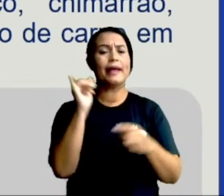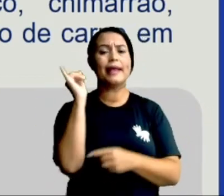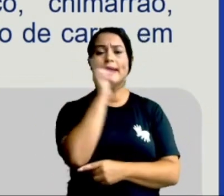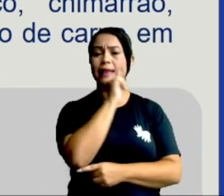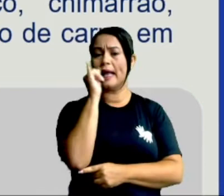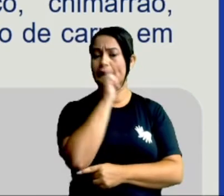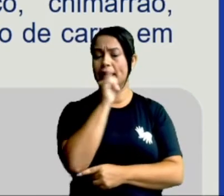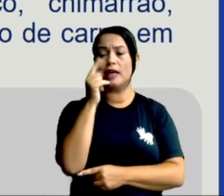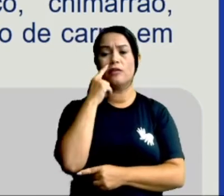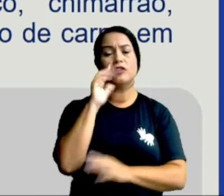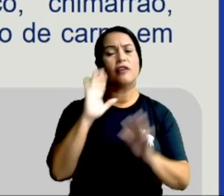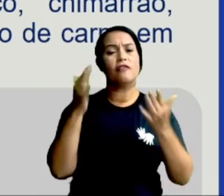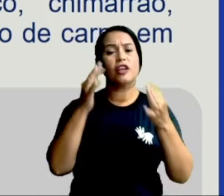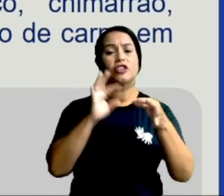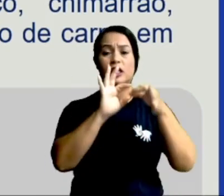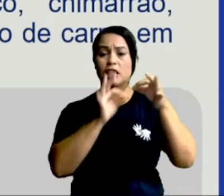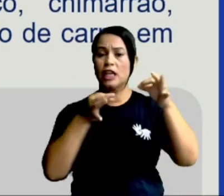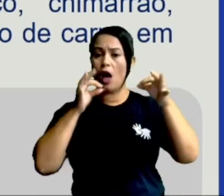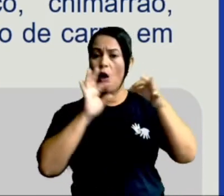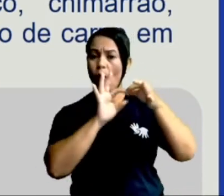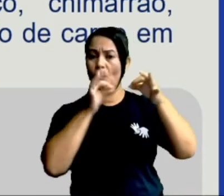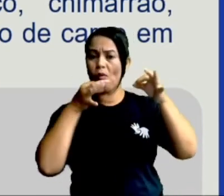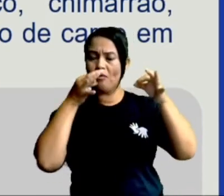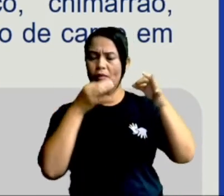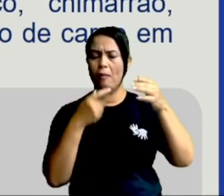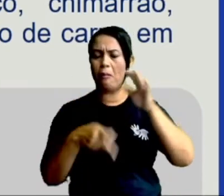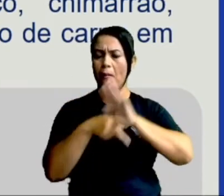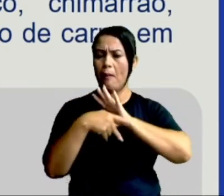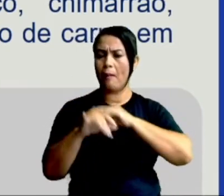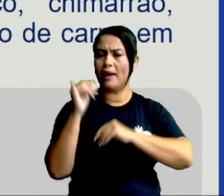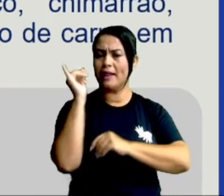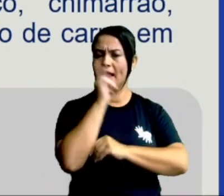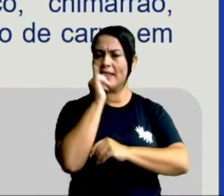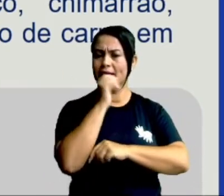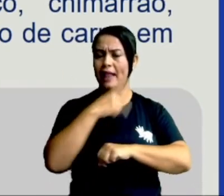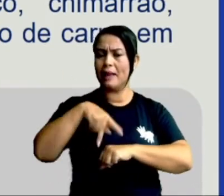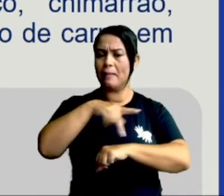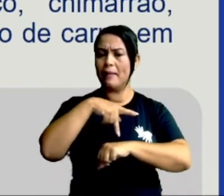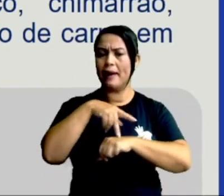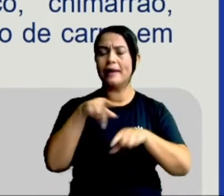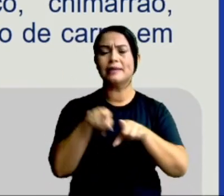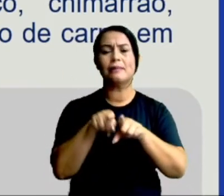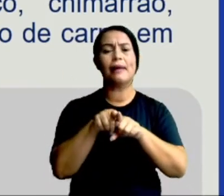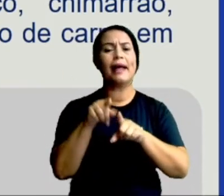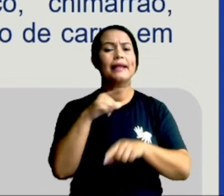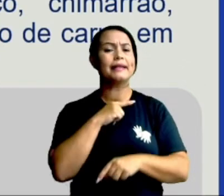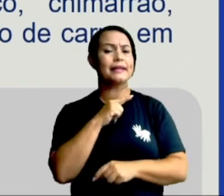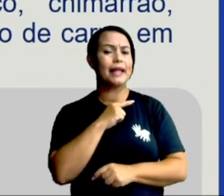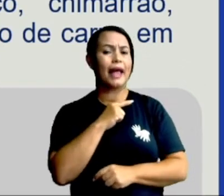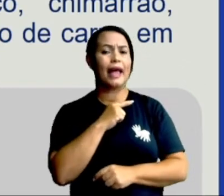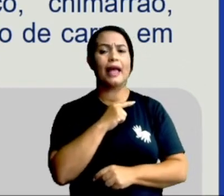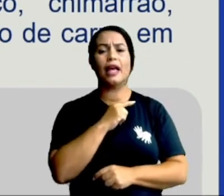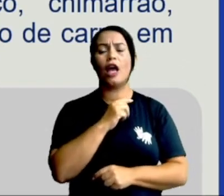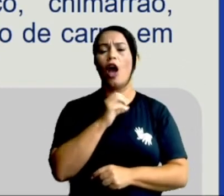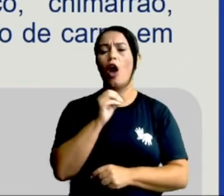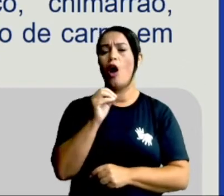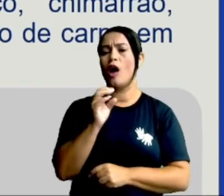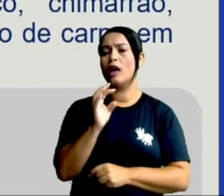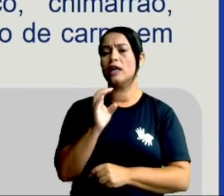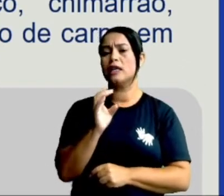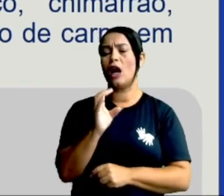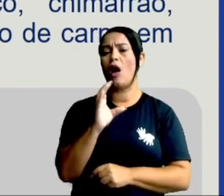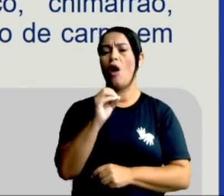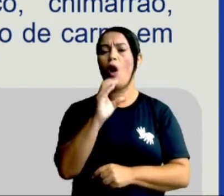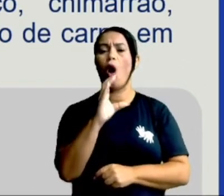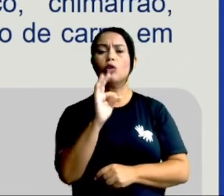típicas são a festa da uva, que é uma festa típica italiana. Temos também a Oktoberfest, que é uma festa